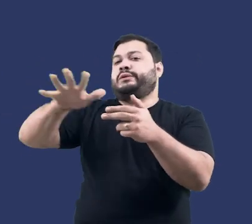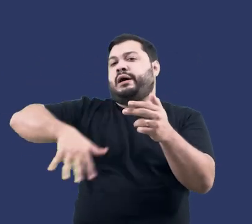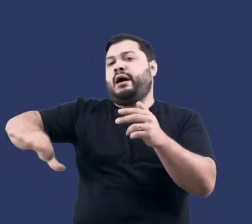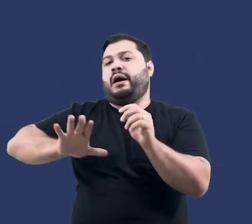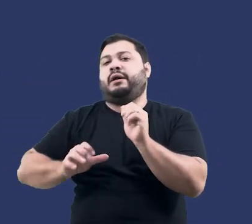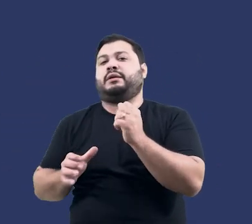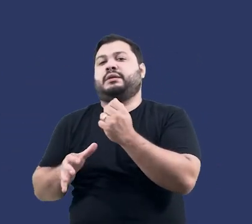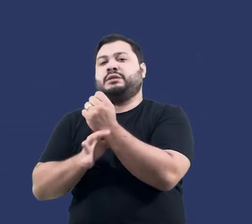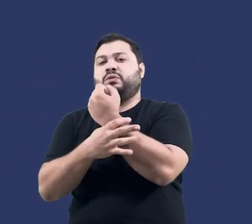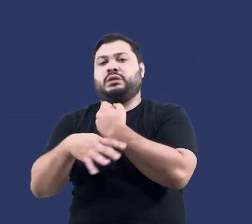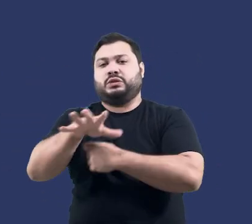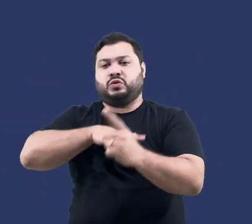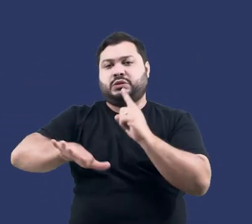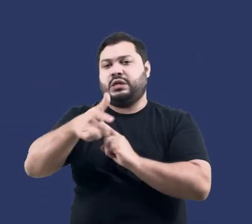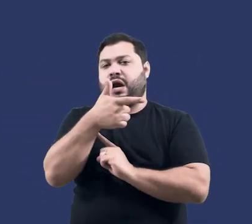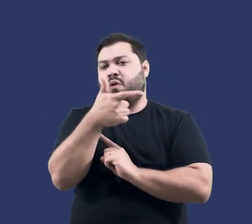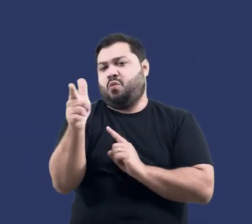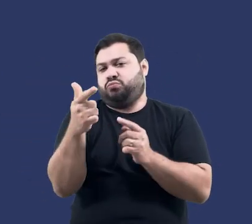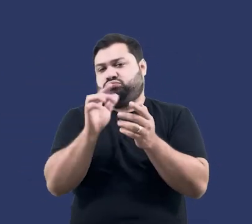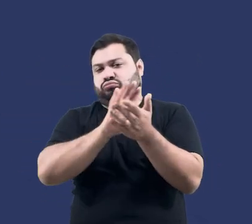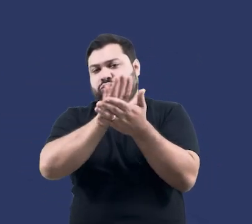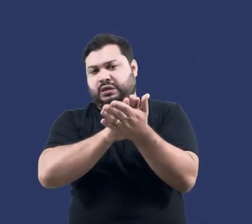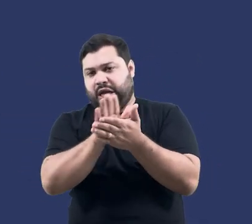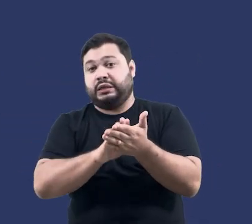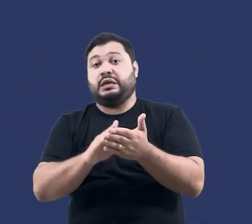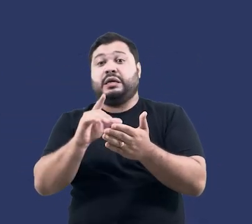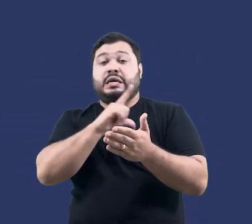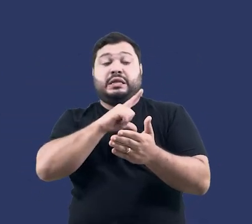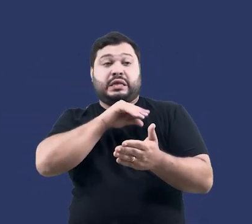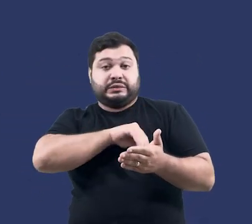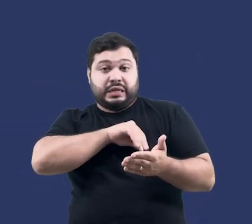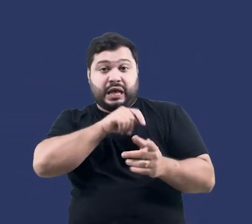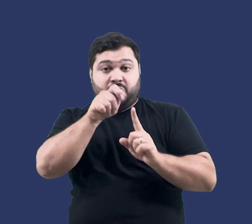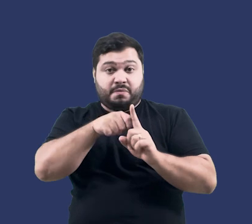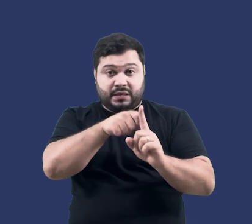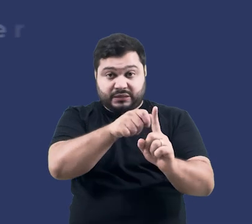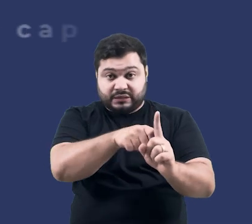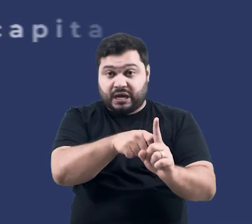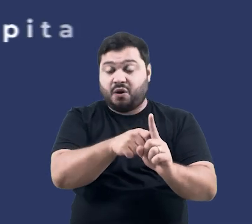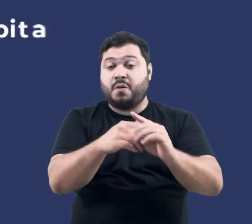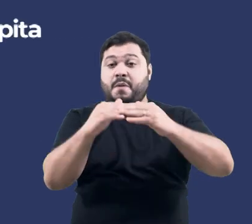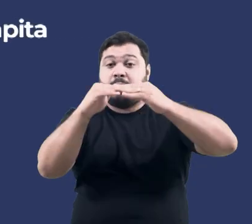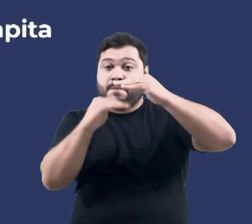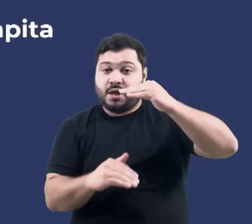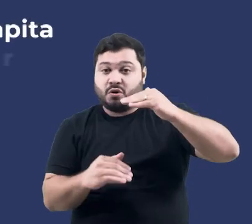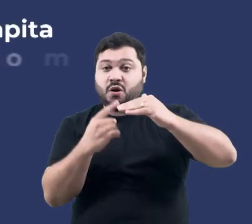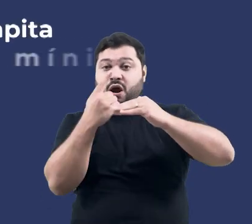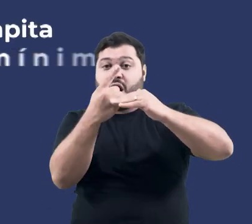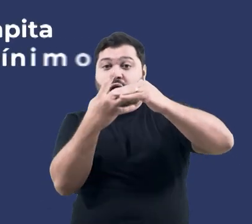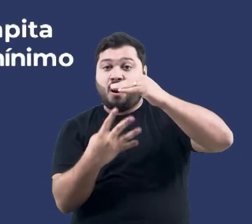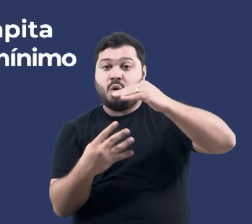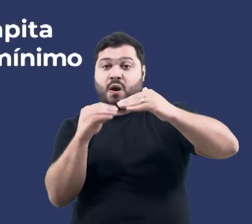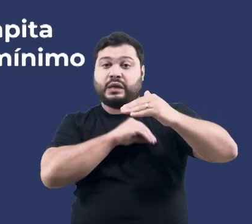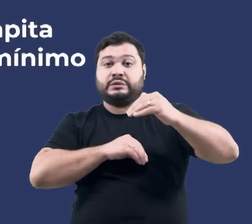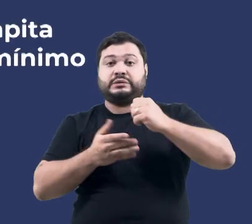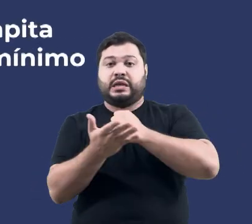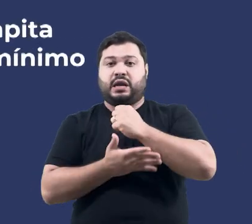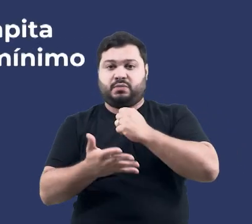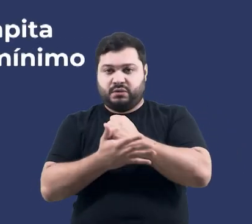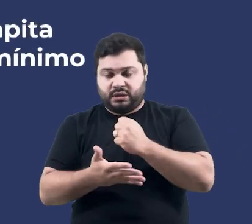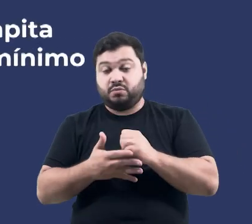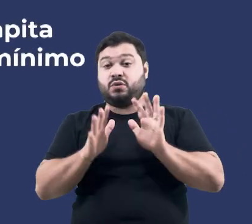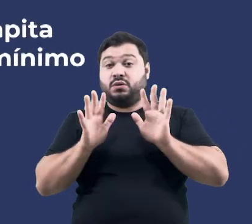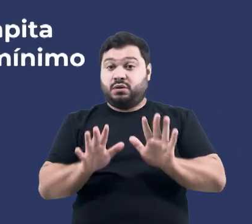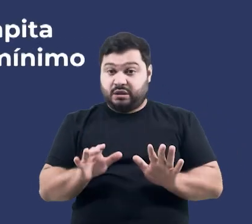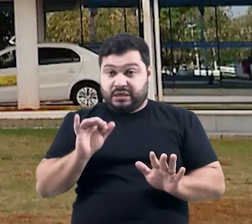outro benefício no âmbito da Seguridade Social ou de outro regime e ter renda mensal familiar per capita inferior a 1/4